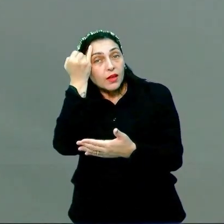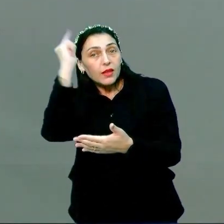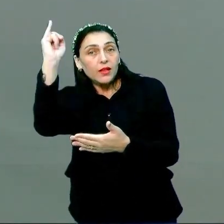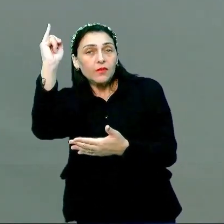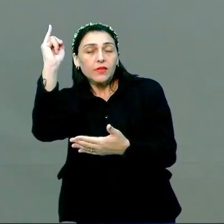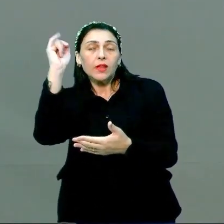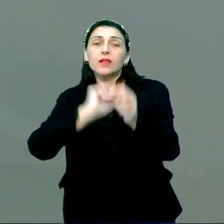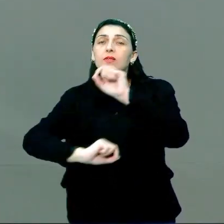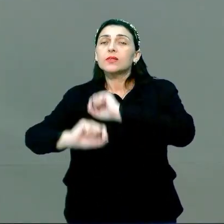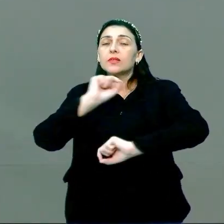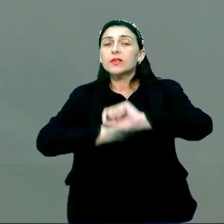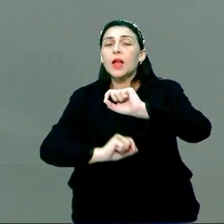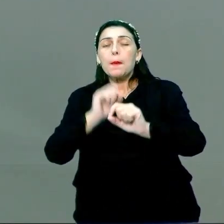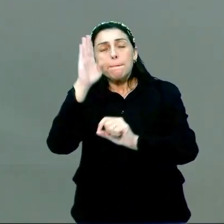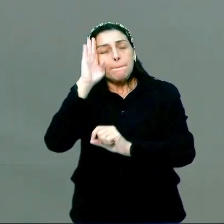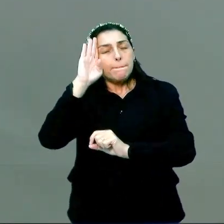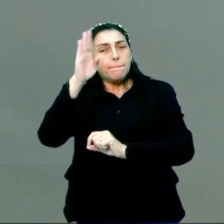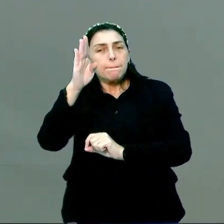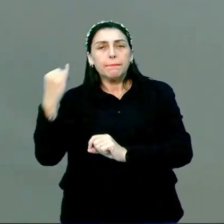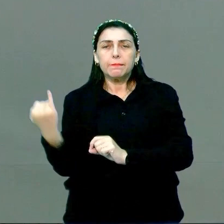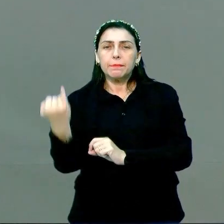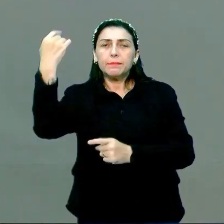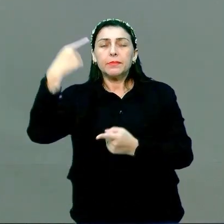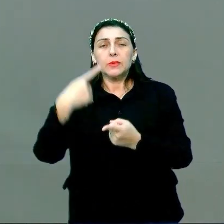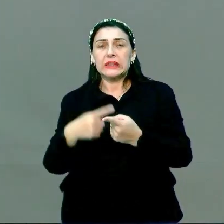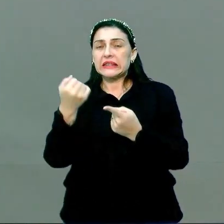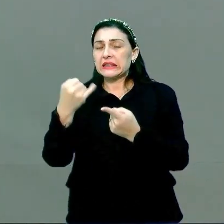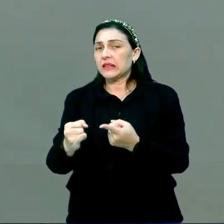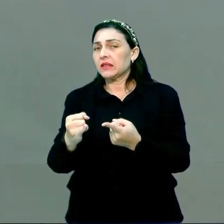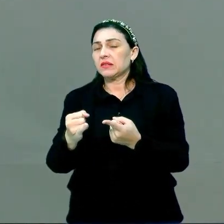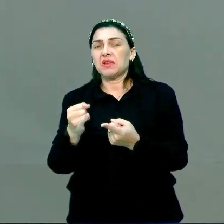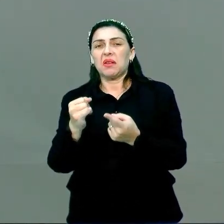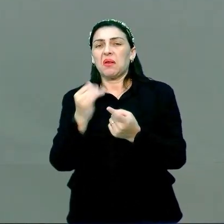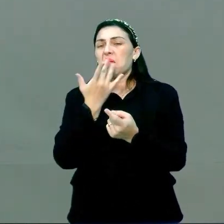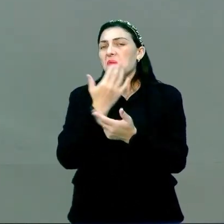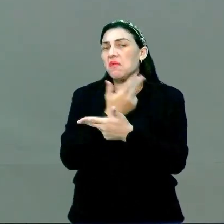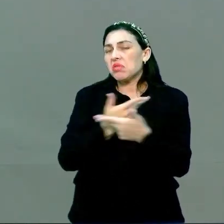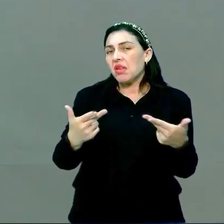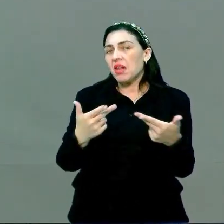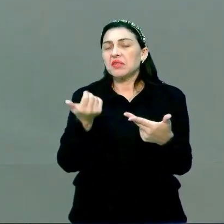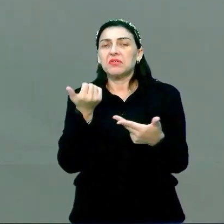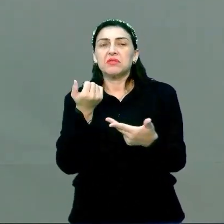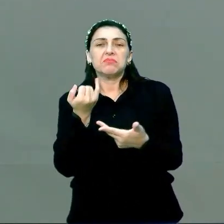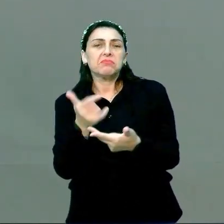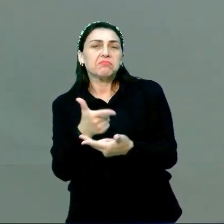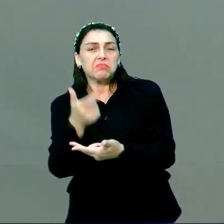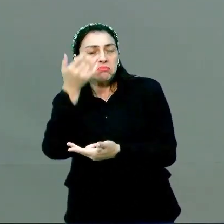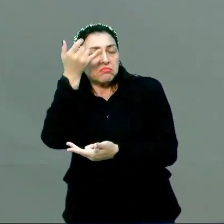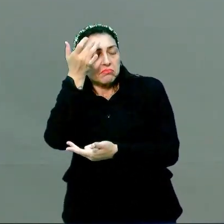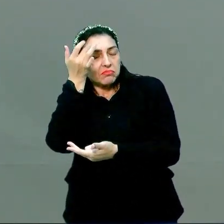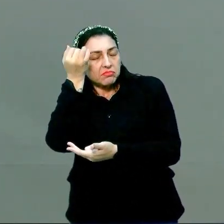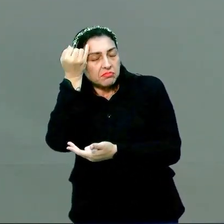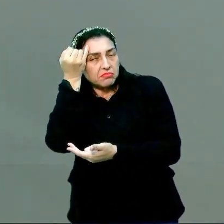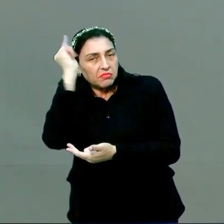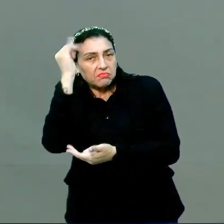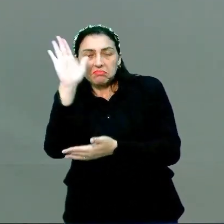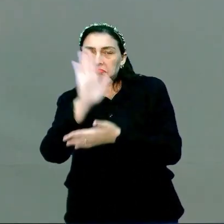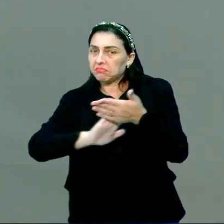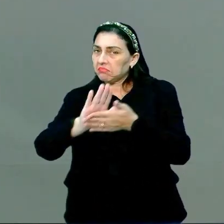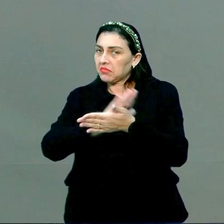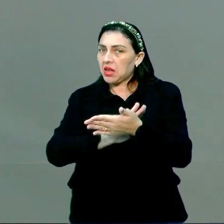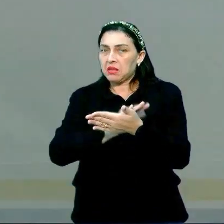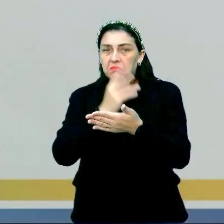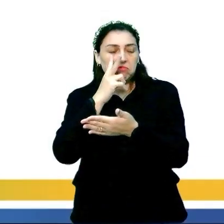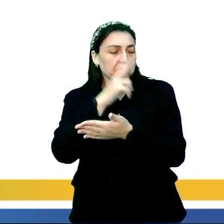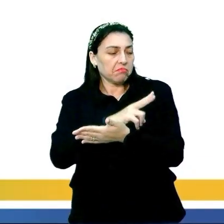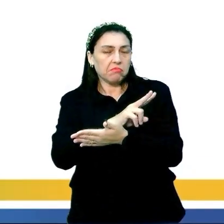Criatividade. Criatividade é fundamental, porque se for uma coisa assim sem graça, sem cor, sem criatividade também não vai chamar a atenção, vai ficar lá e